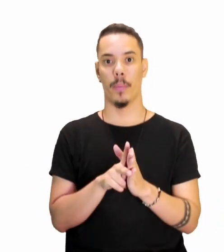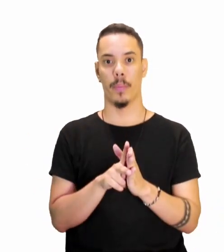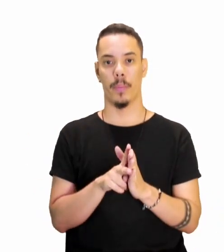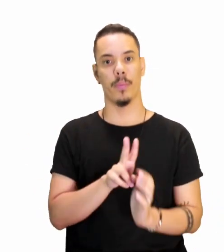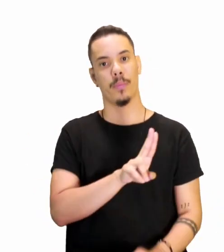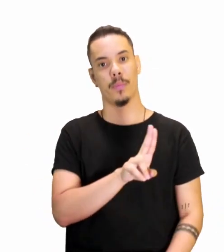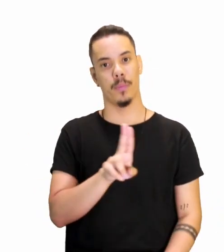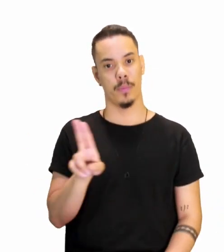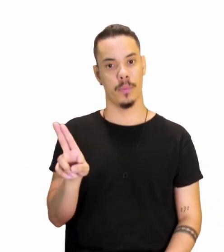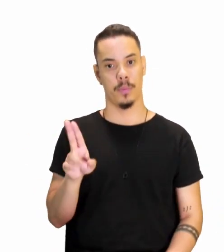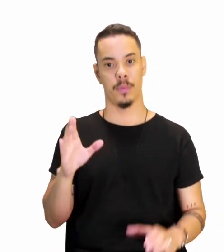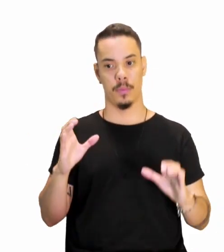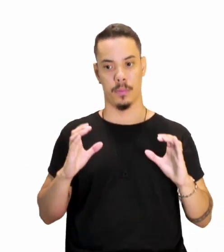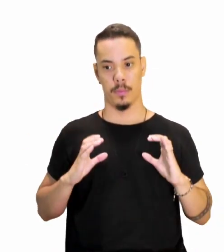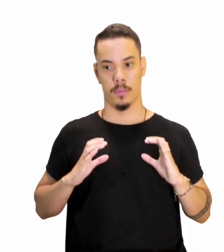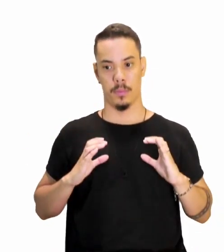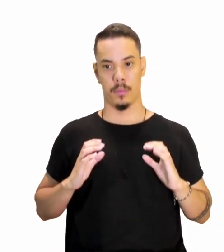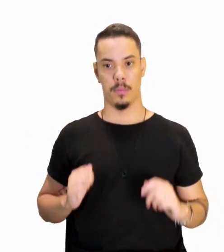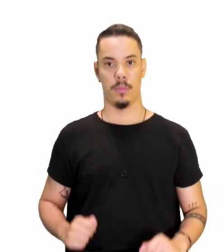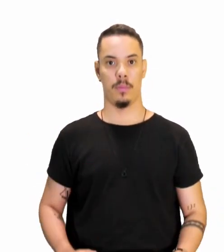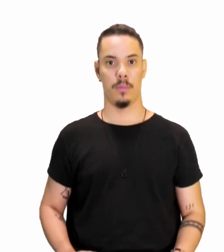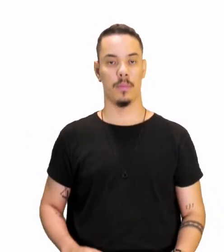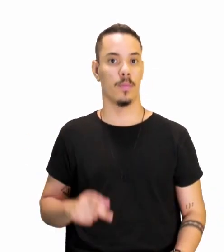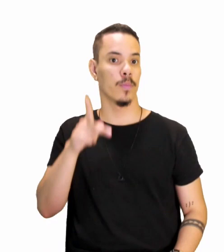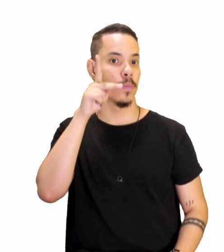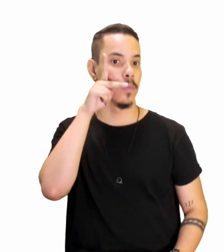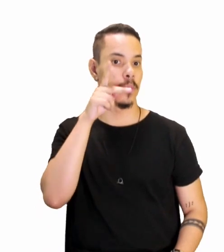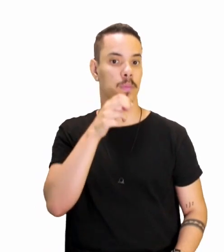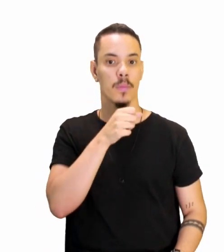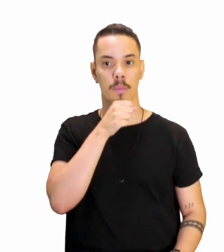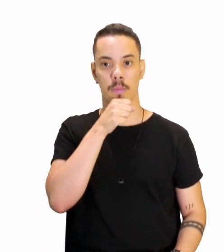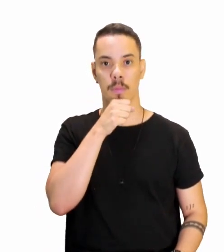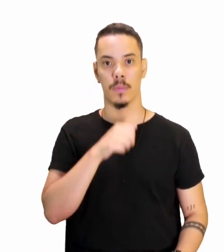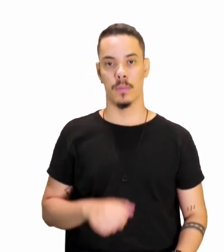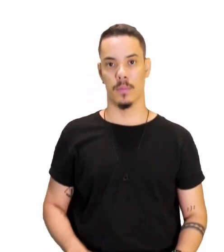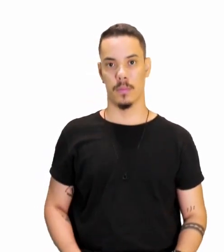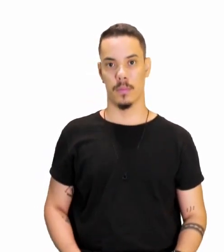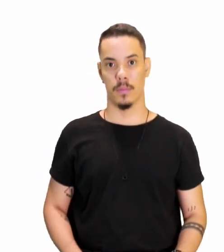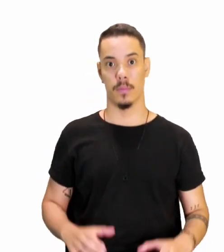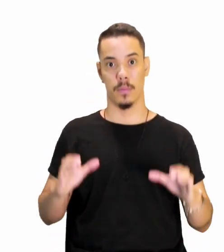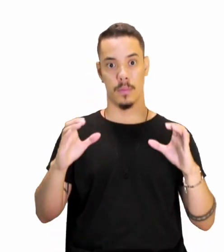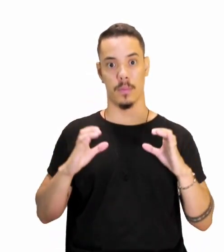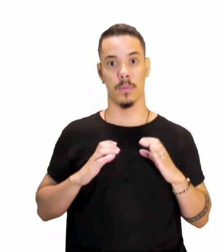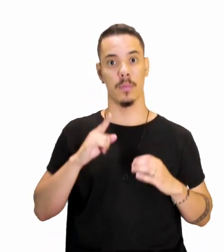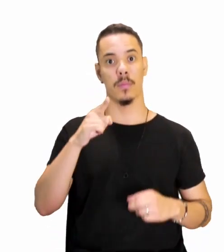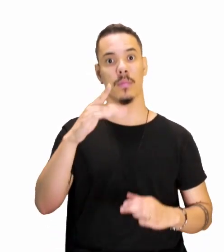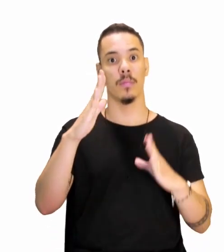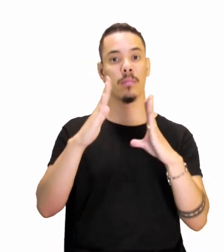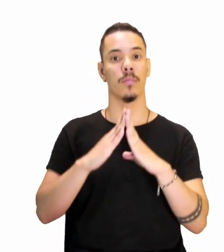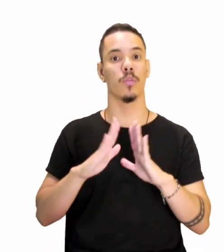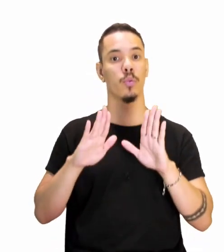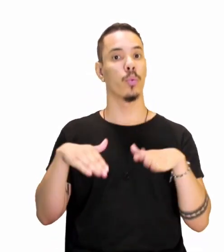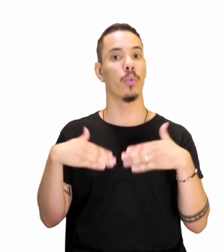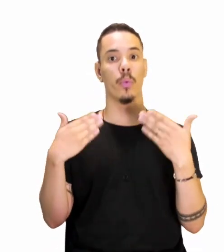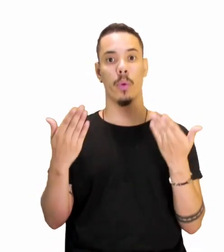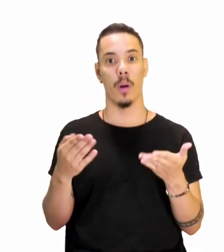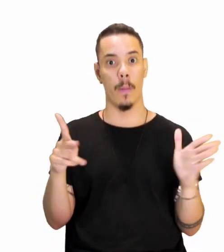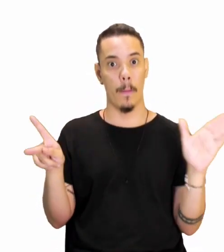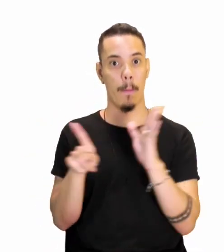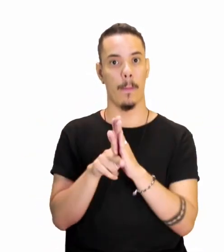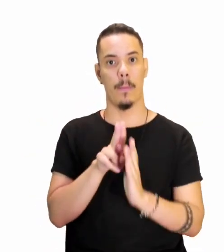O nome da cidade. Temos aqui a nossa cidade, ó, a cidade que você mora. Qual é o nome da sua cidade? Então é